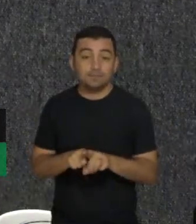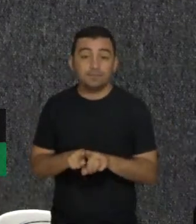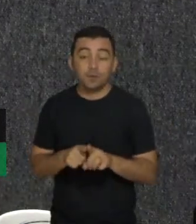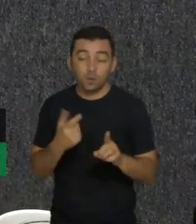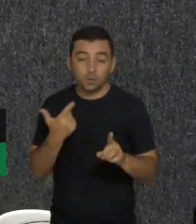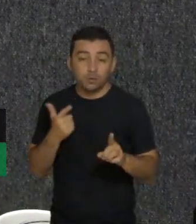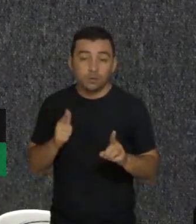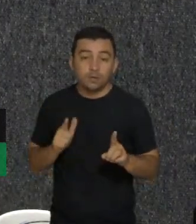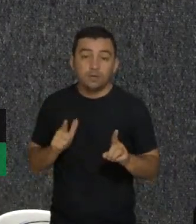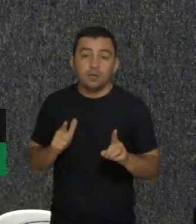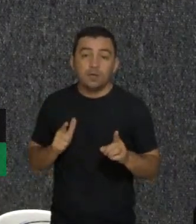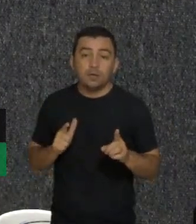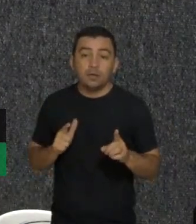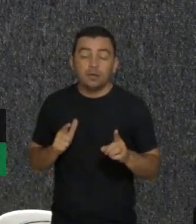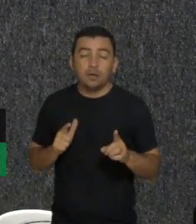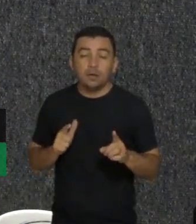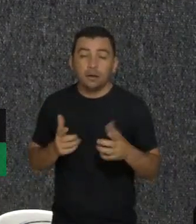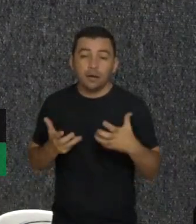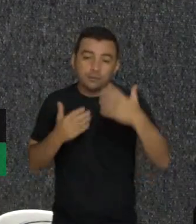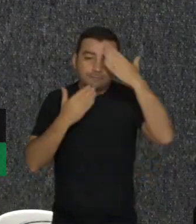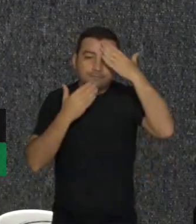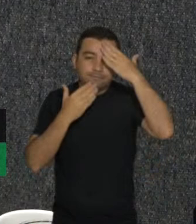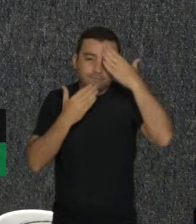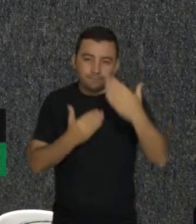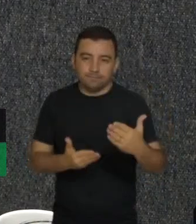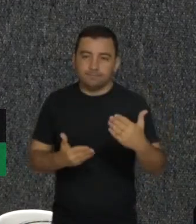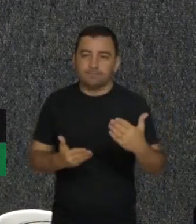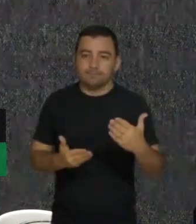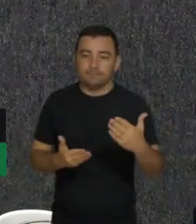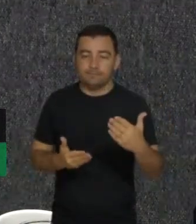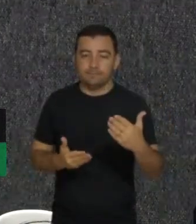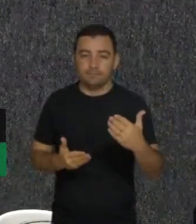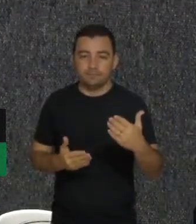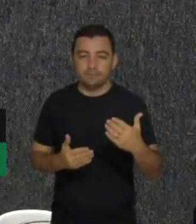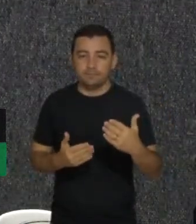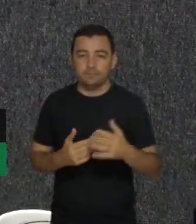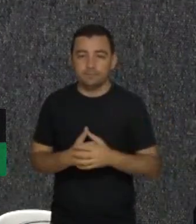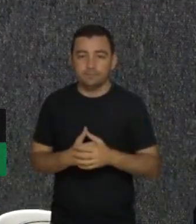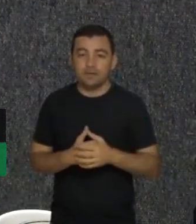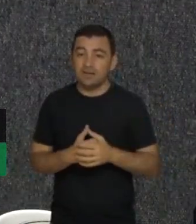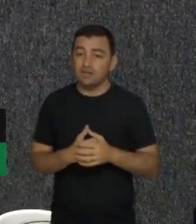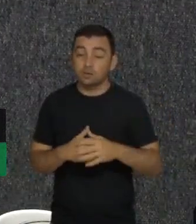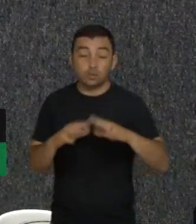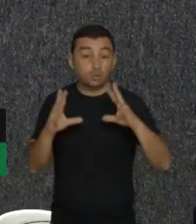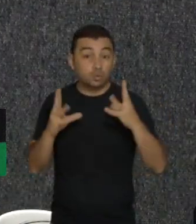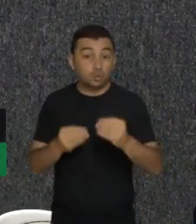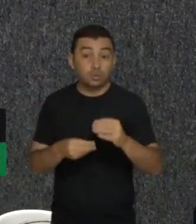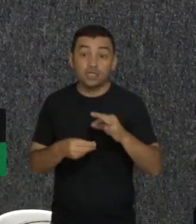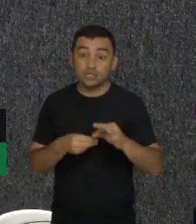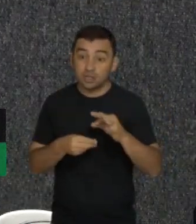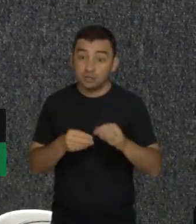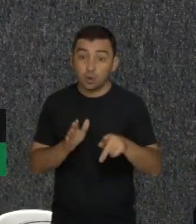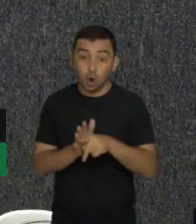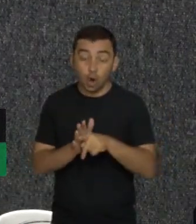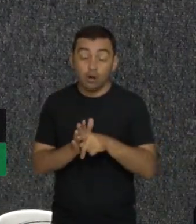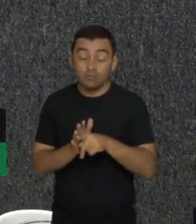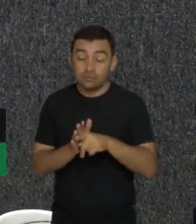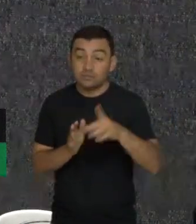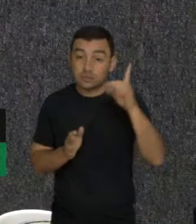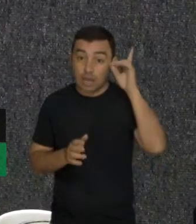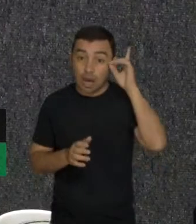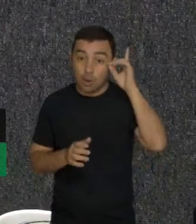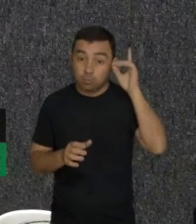eh fazer aqui um agradecimento a a todas as entidades de de síndrome de dal que nos